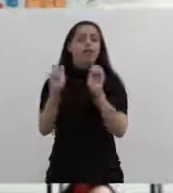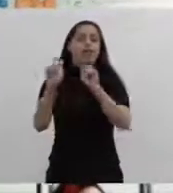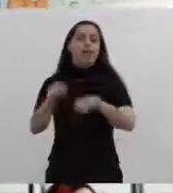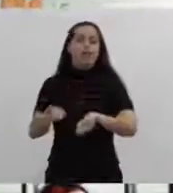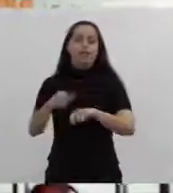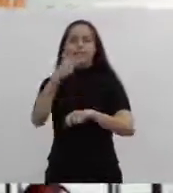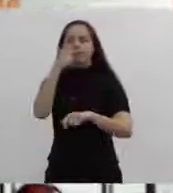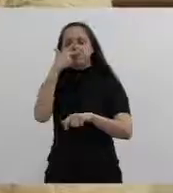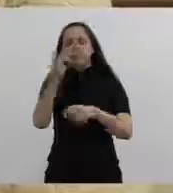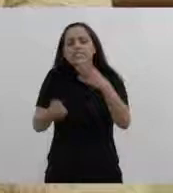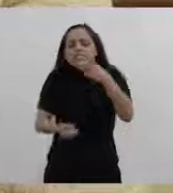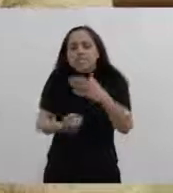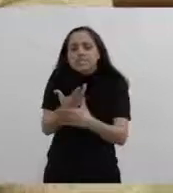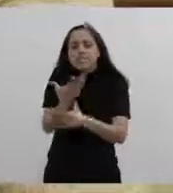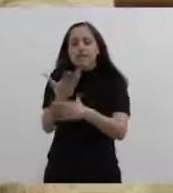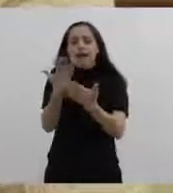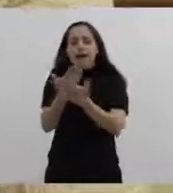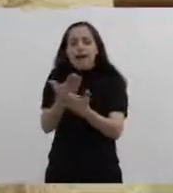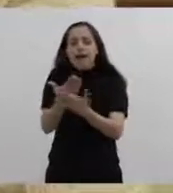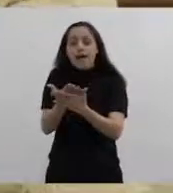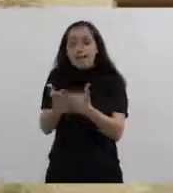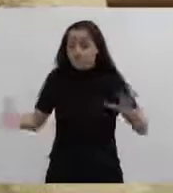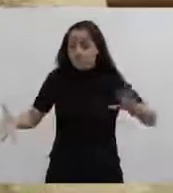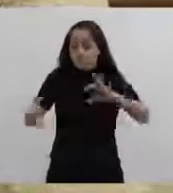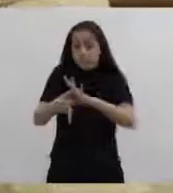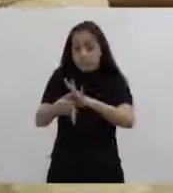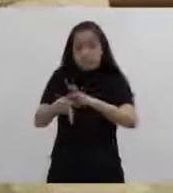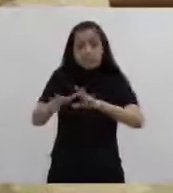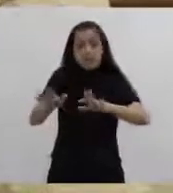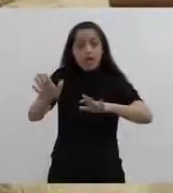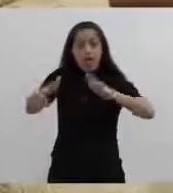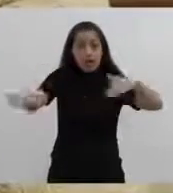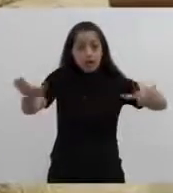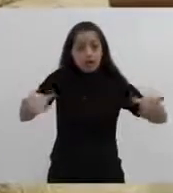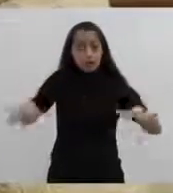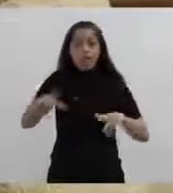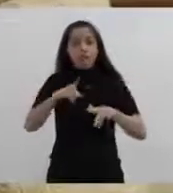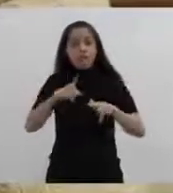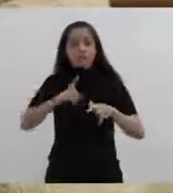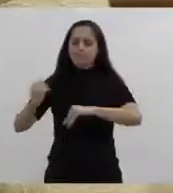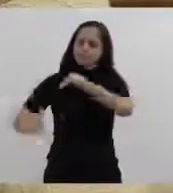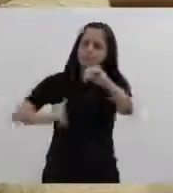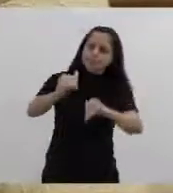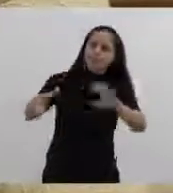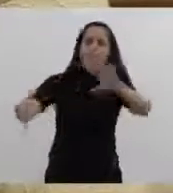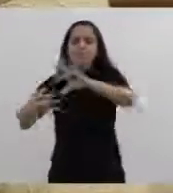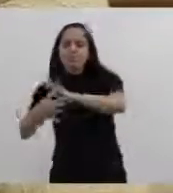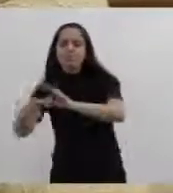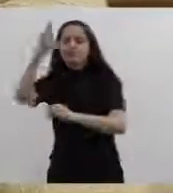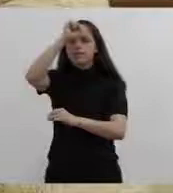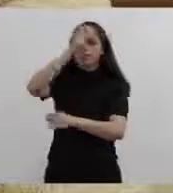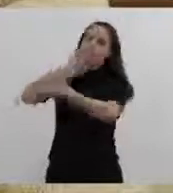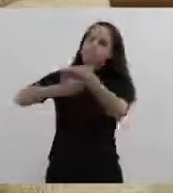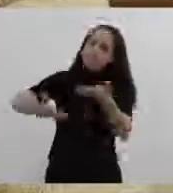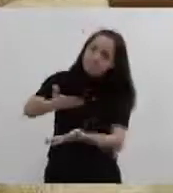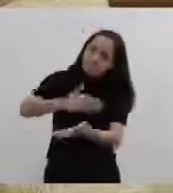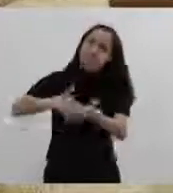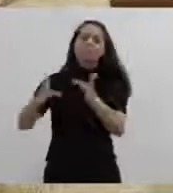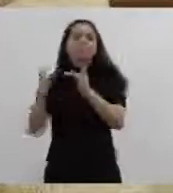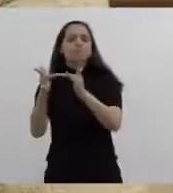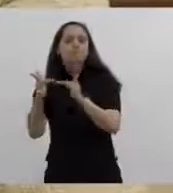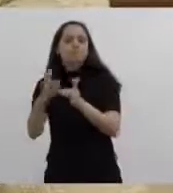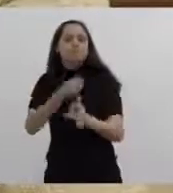José. As aulas inclusivas são a oportunidade de construir uma sala de aula onde a turma toda tenha a possibilidade de